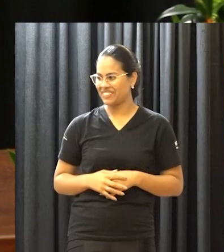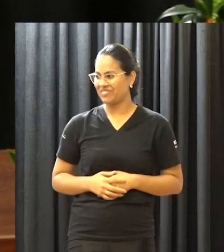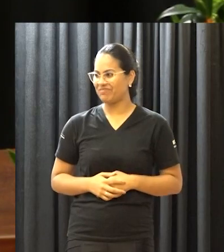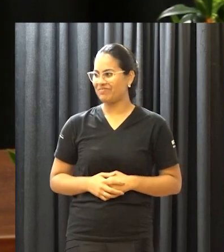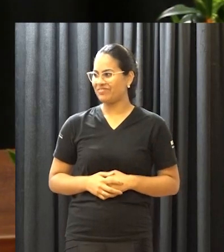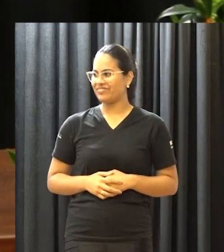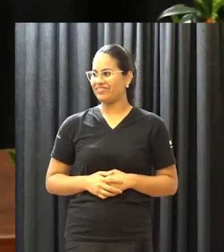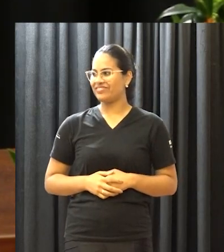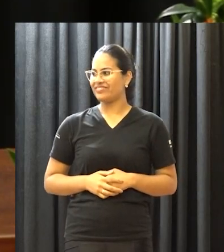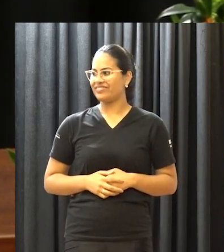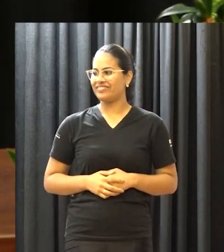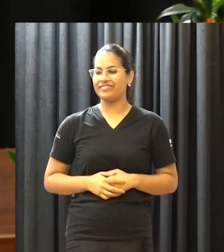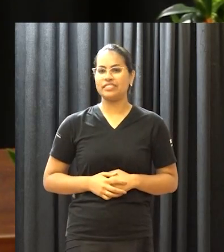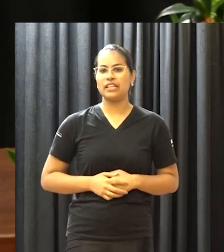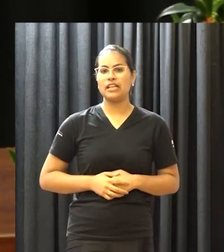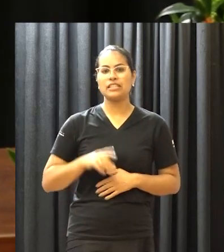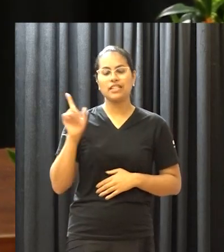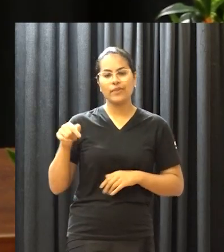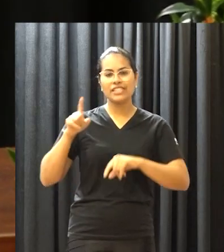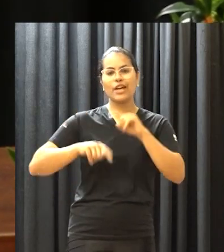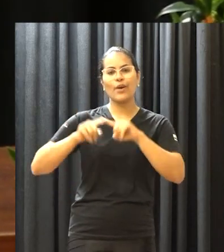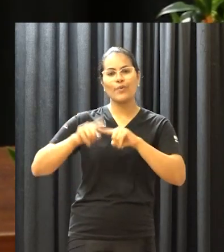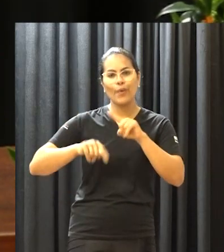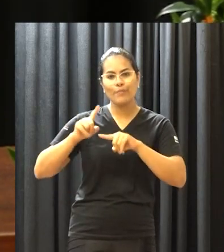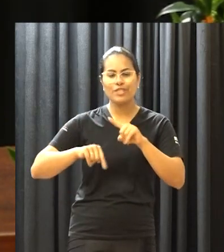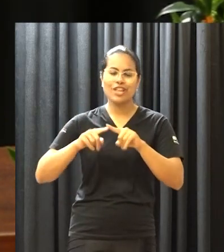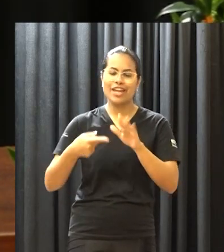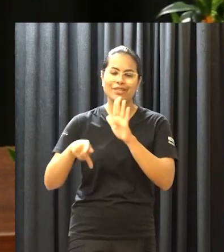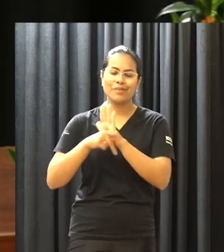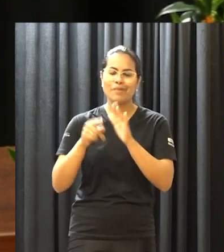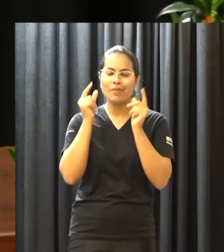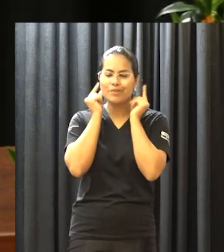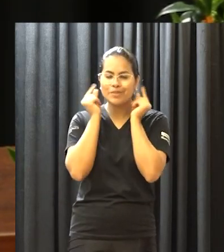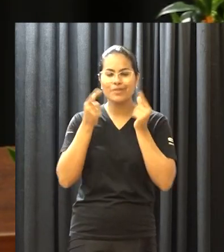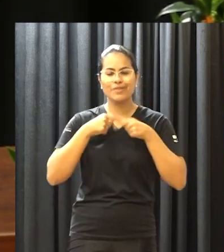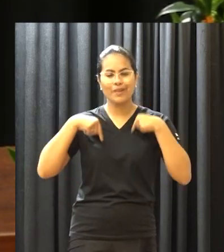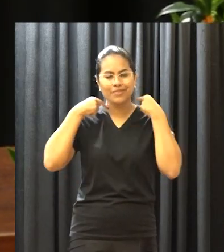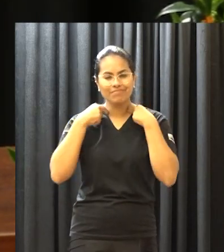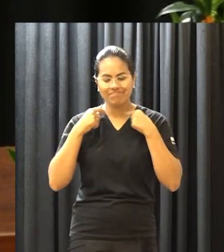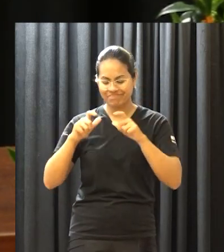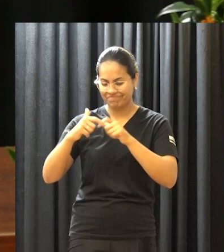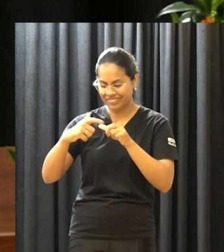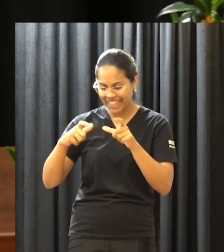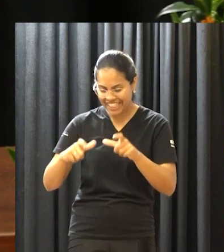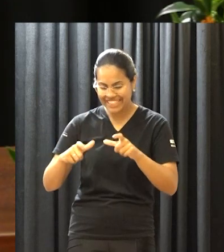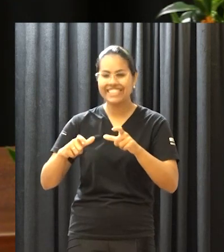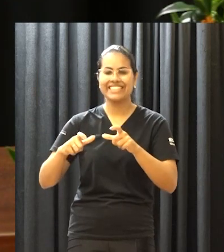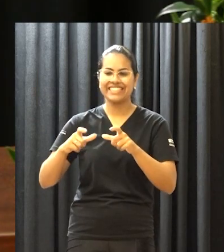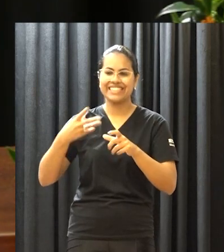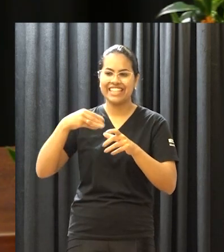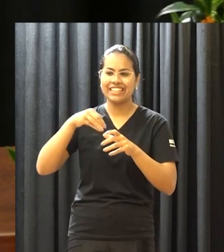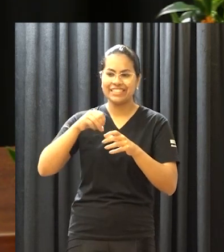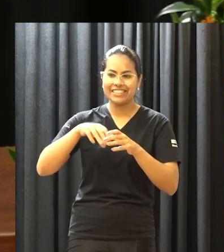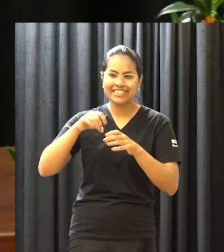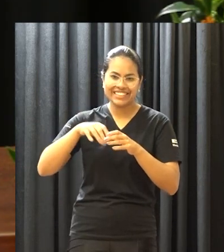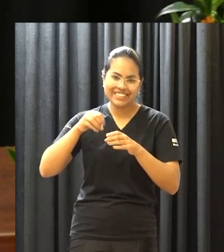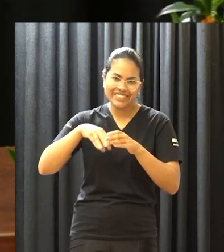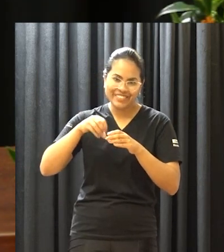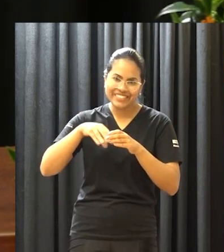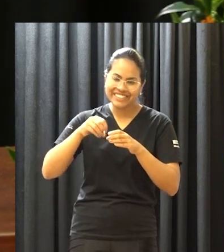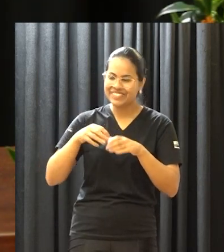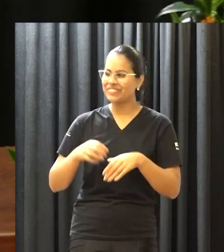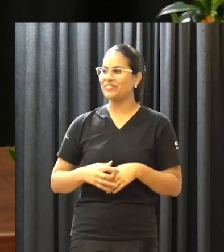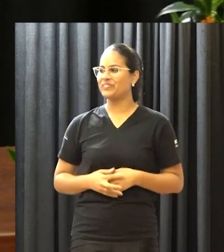Esse é o objeto, que é um porta-joia em formato de coruja. A gente está vendo esse porta-joia de cima, que a Sônia escolhe. Aí